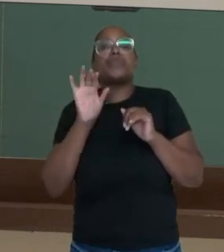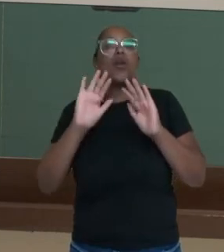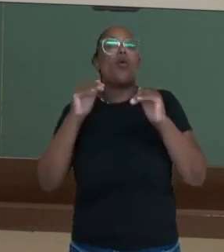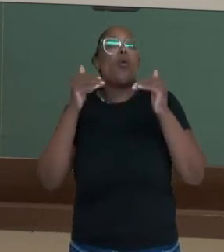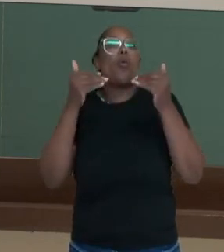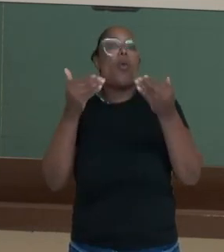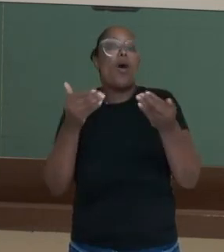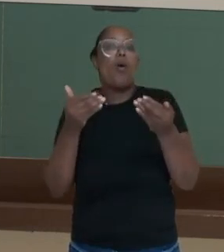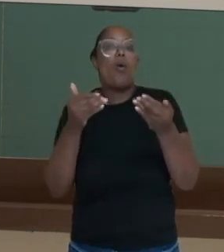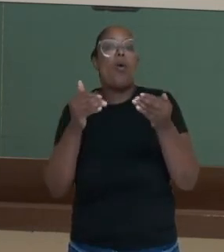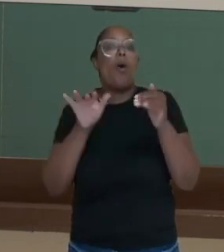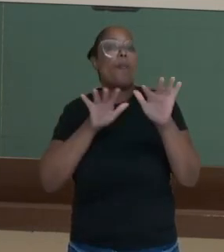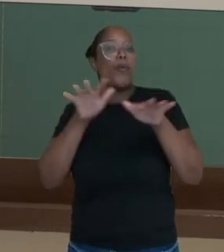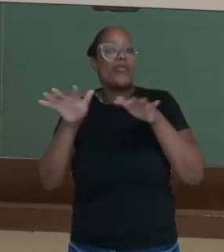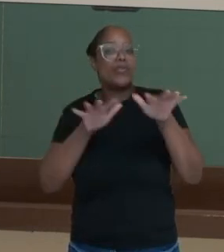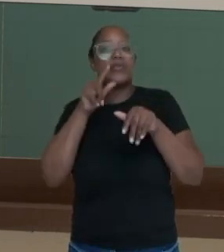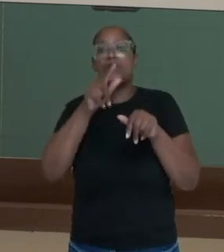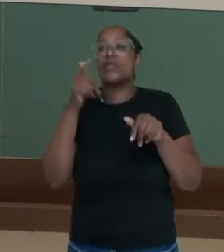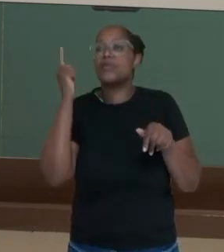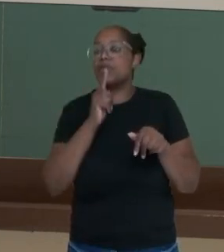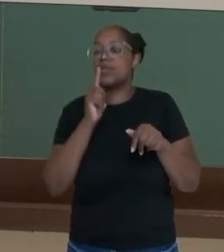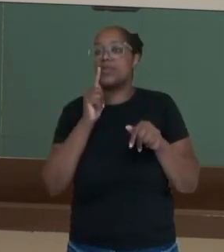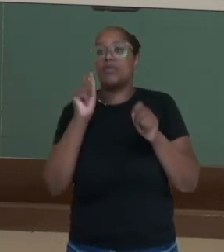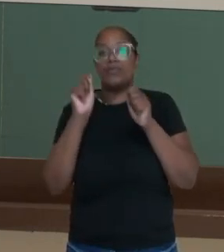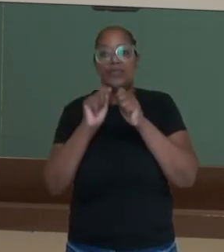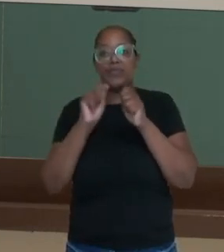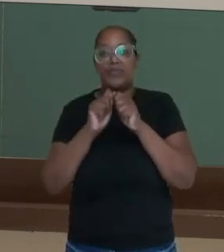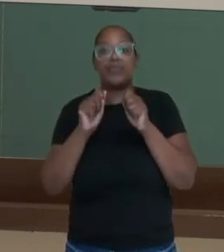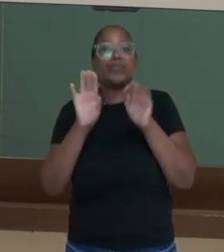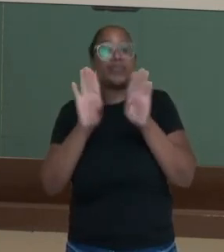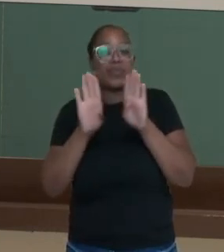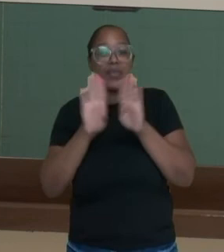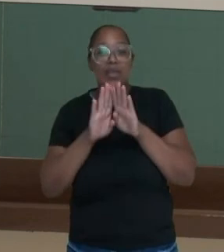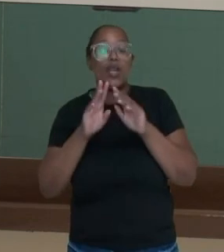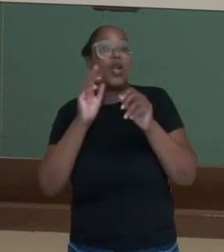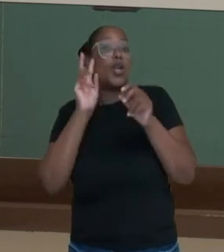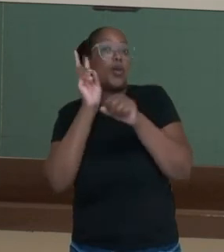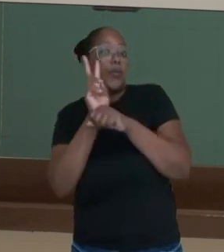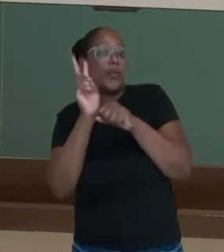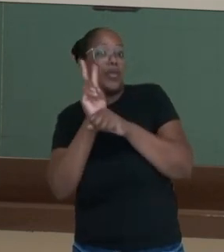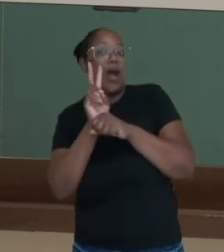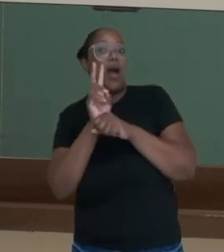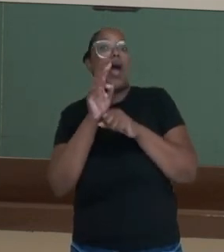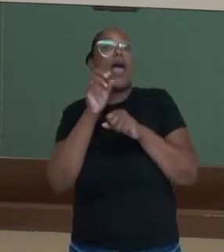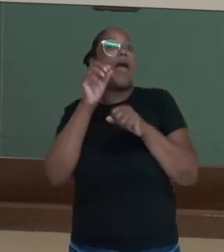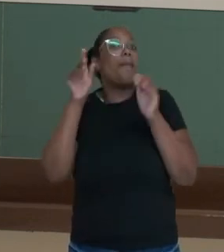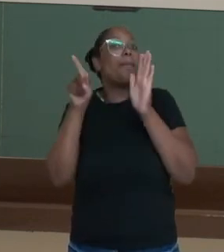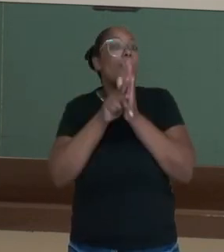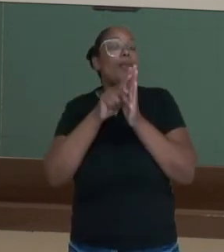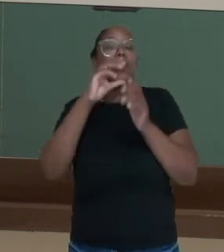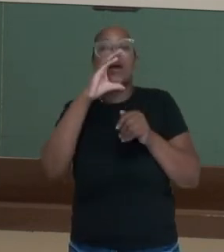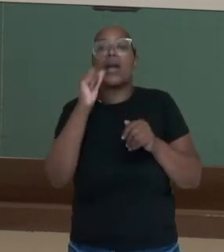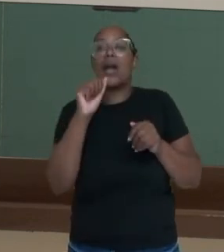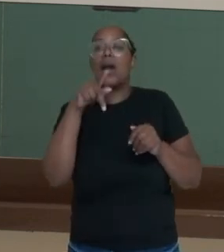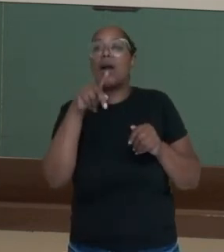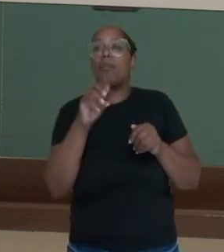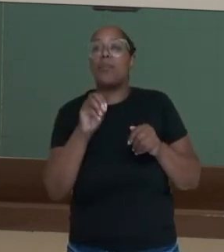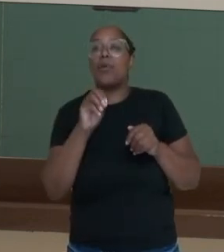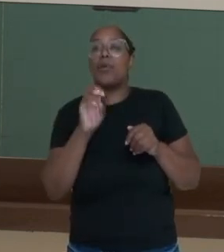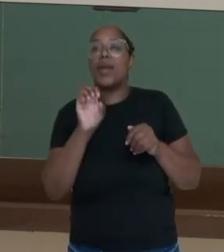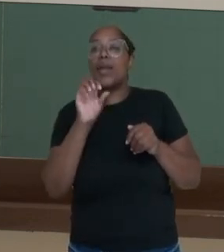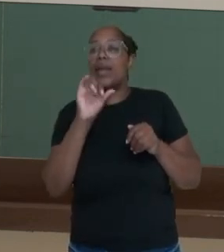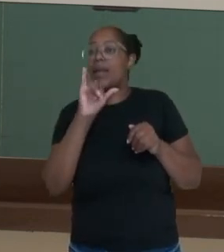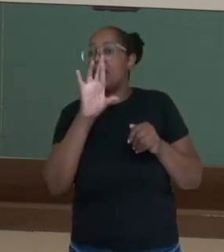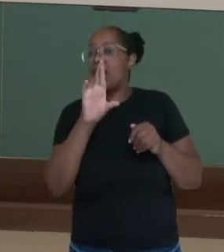conseguiu realizar durante o jogo. Os golpes dos lutadores aqui são golpes de capoeira, tá? Então eu